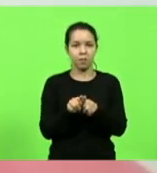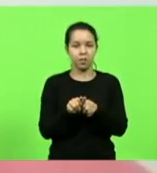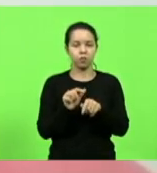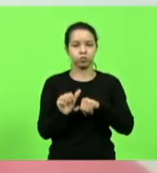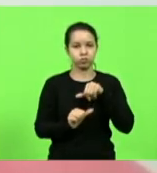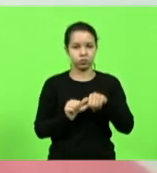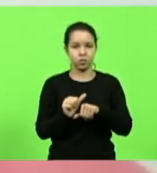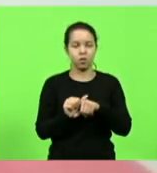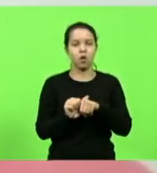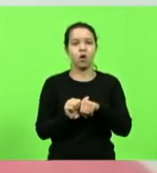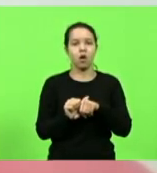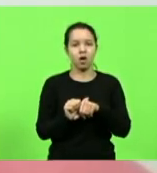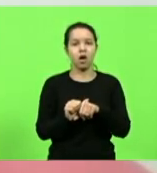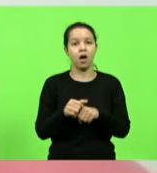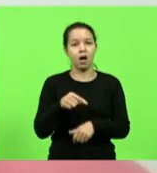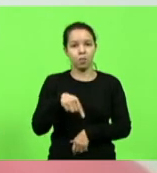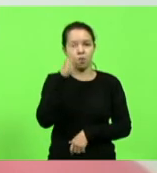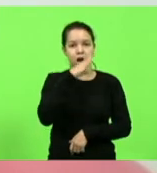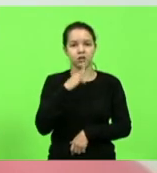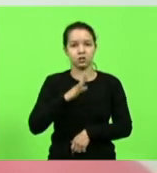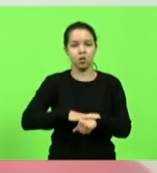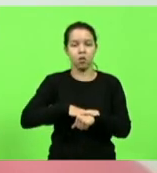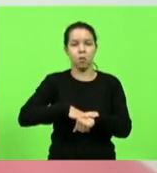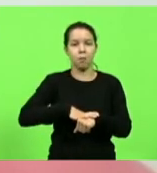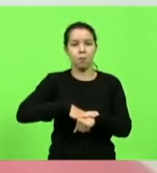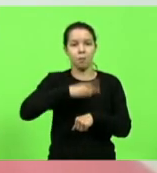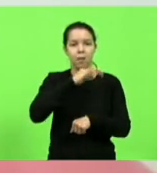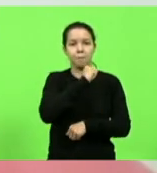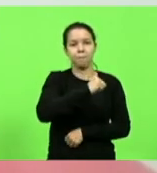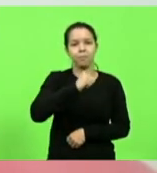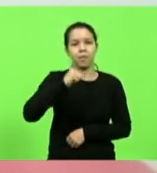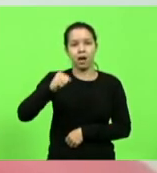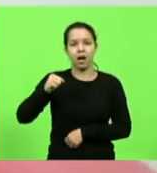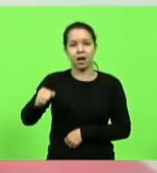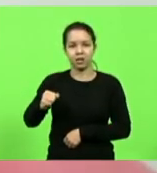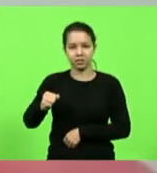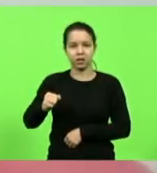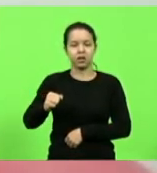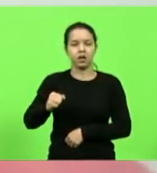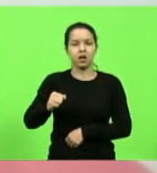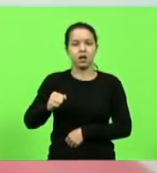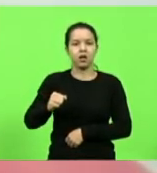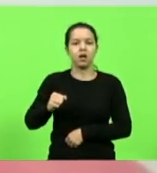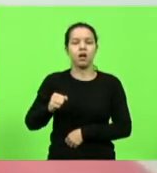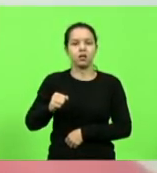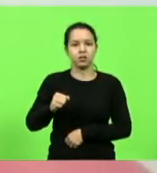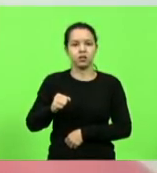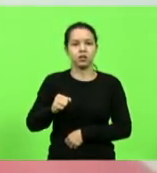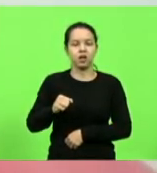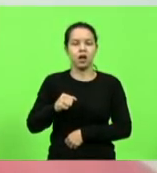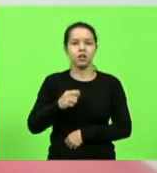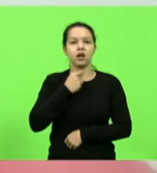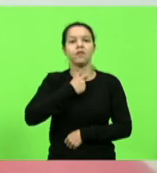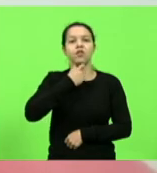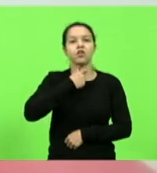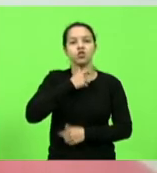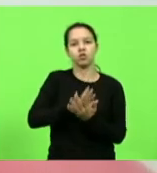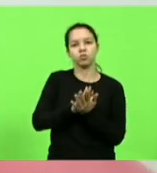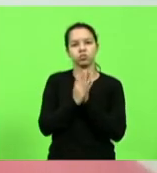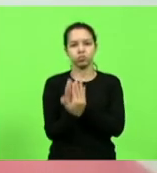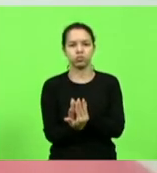mata travestis e transexuais do mundo e que elas são as mais atingidas dentro da